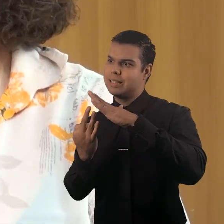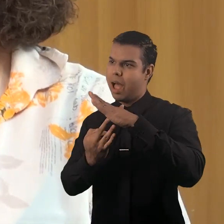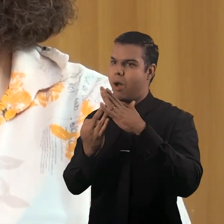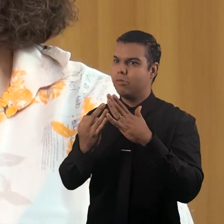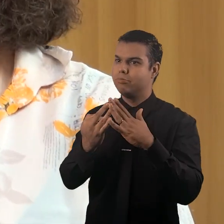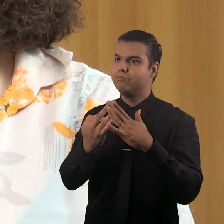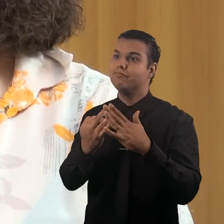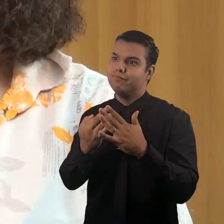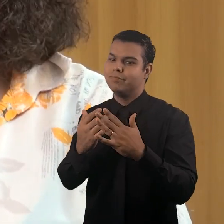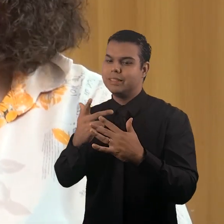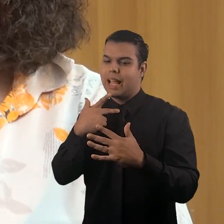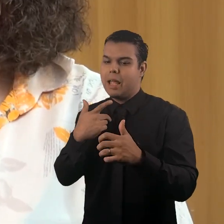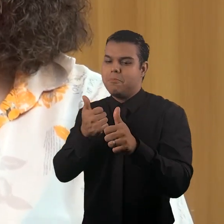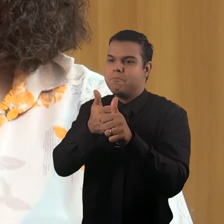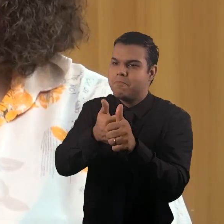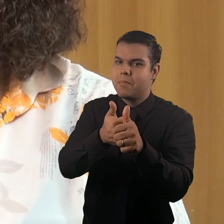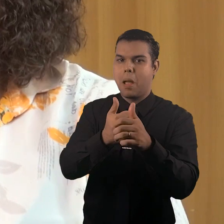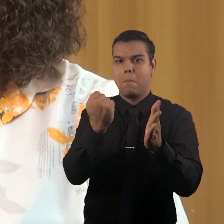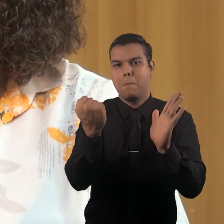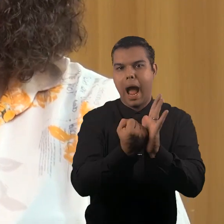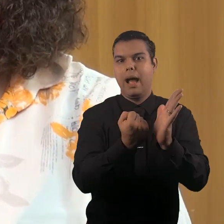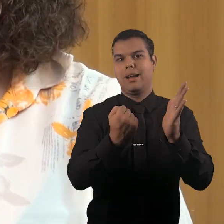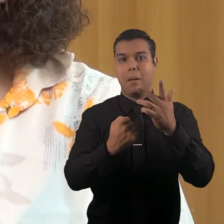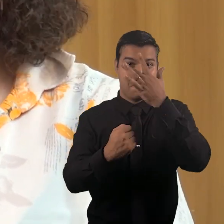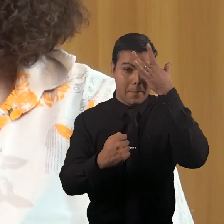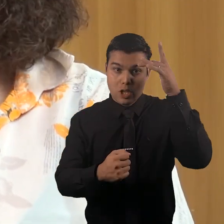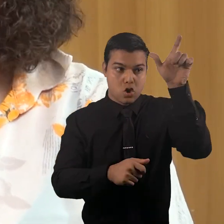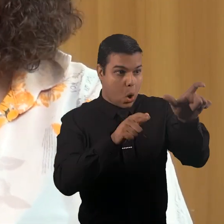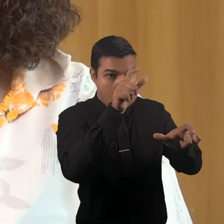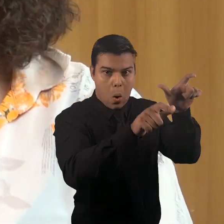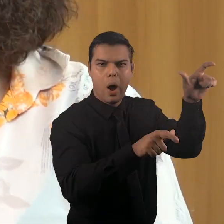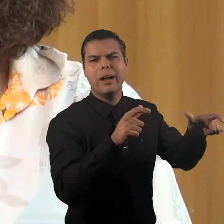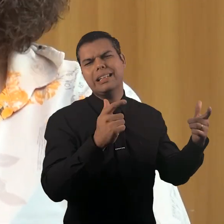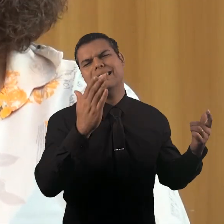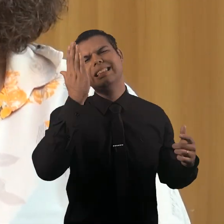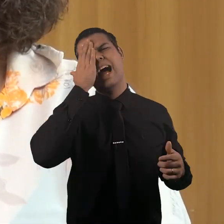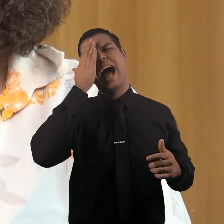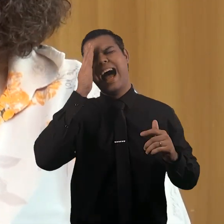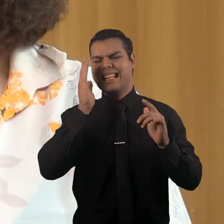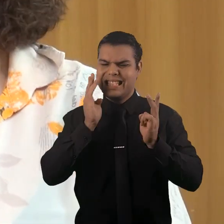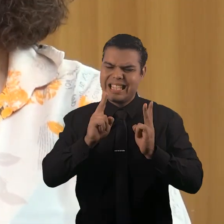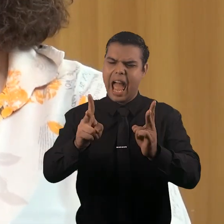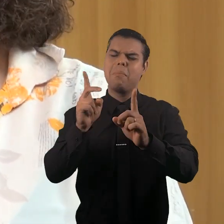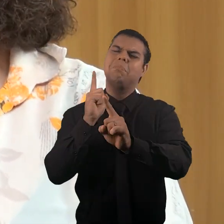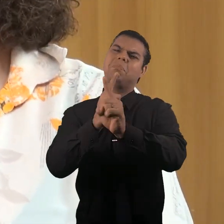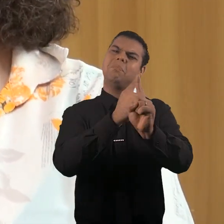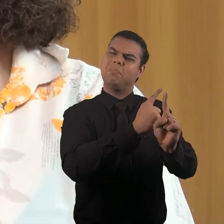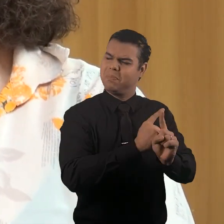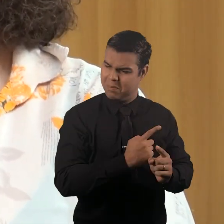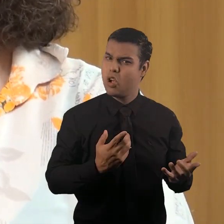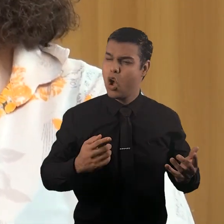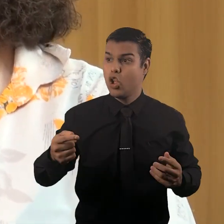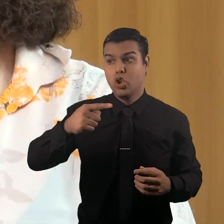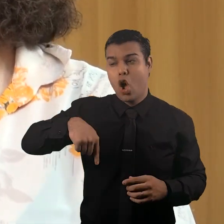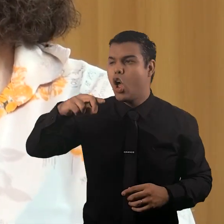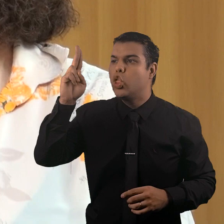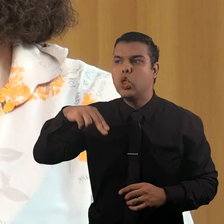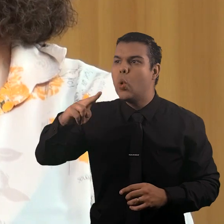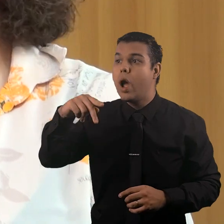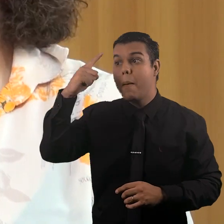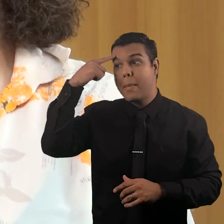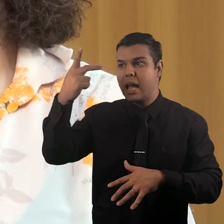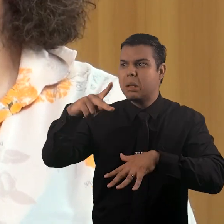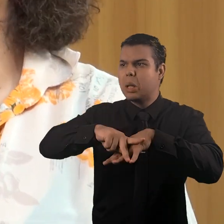se aproximasse de muitas marcas e de pessoas. E isso sempre foi muito, muito, muito visível, né? Nós nunca tratamos